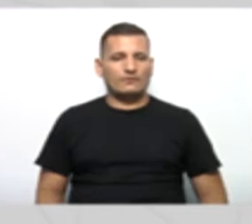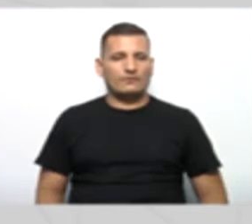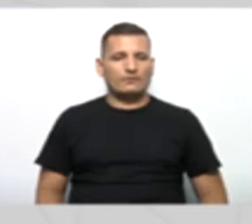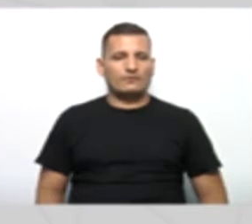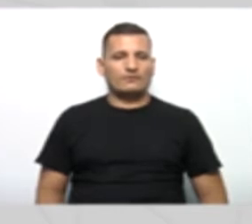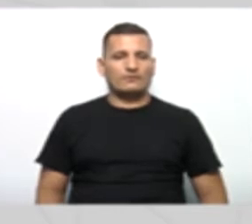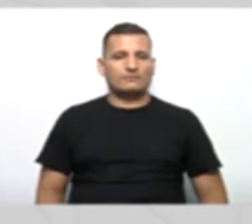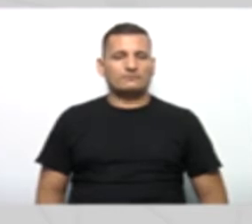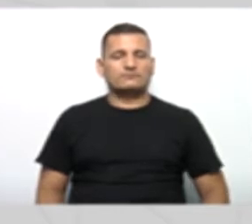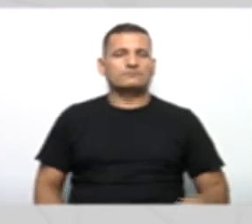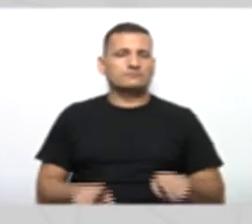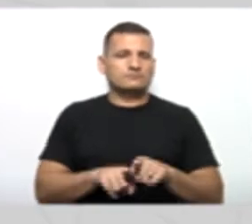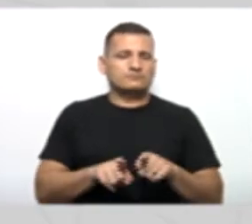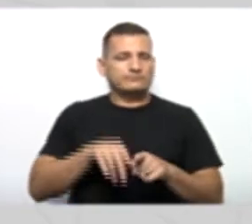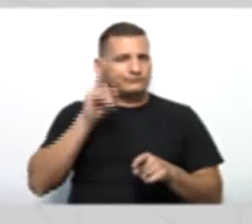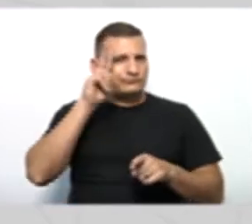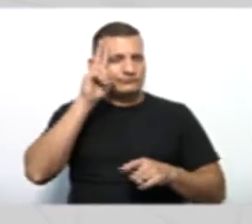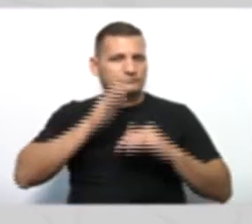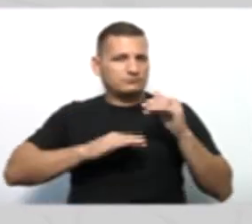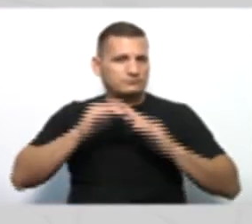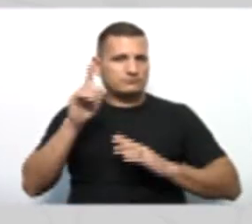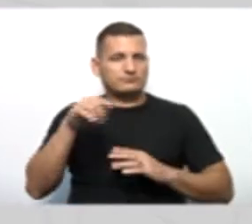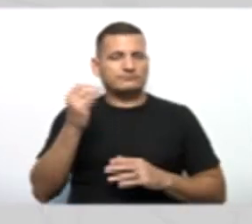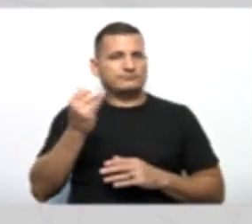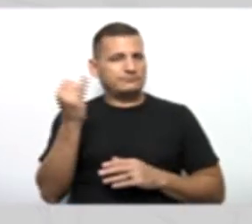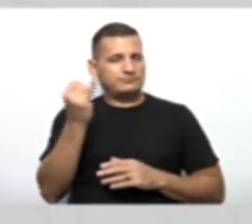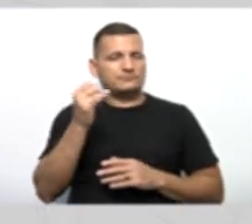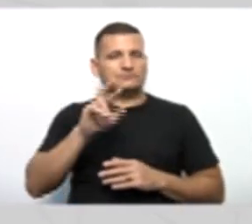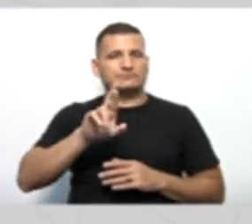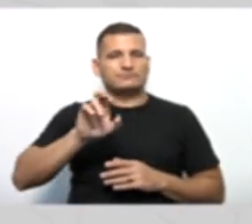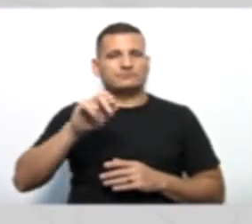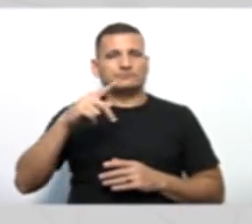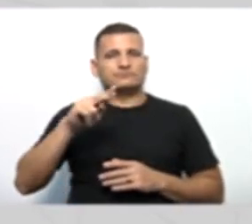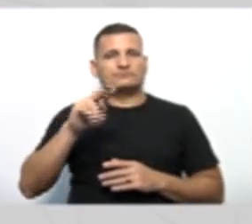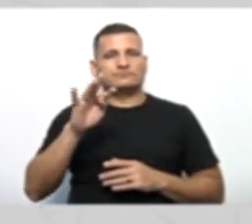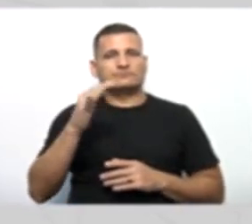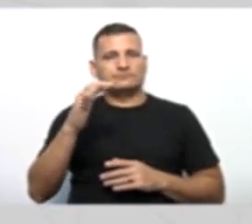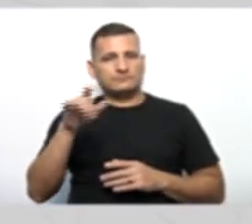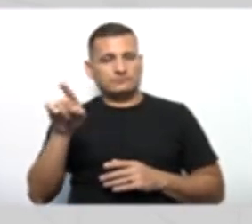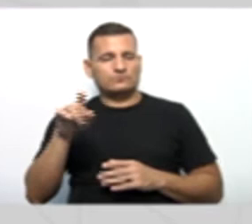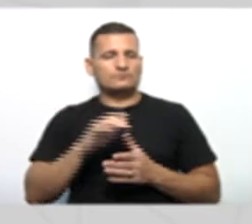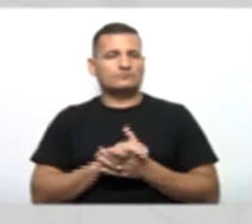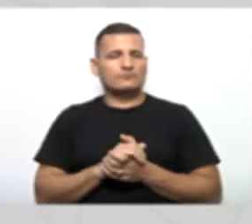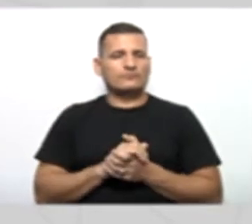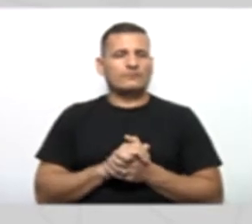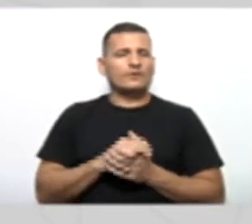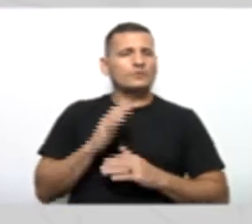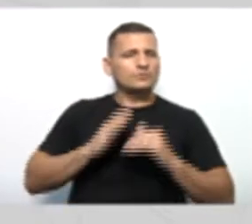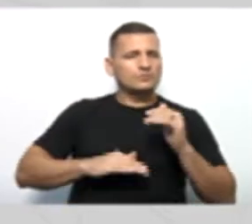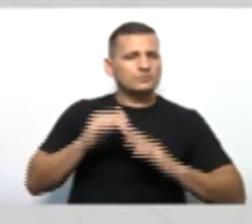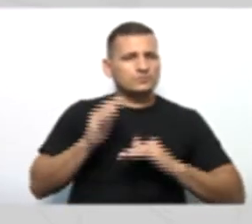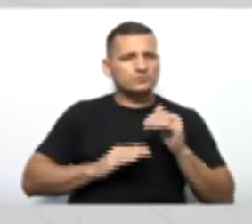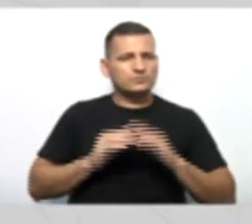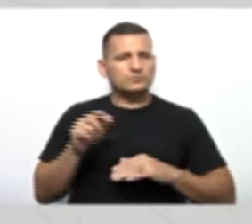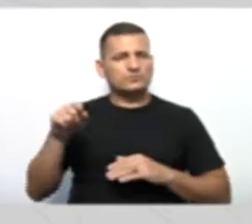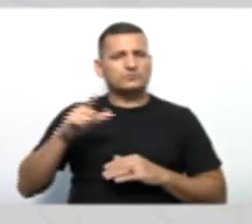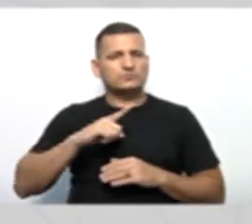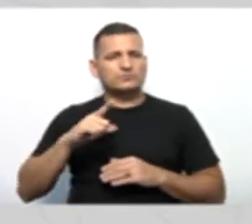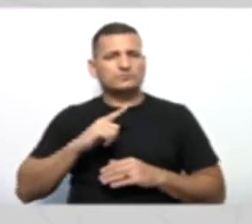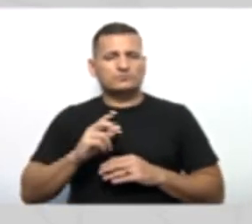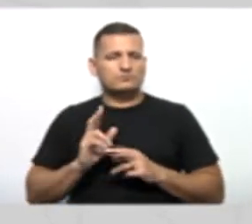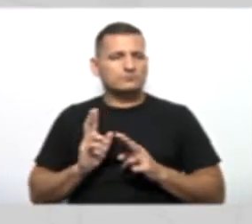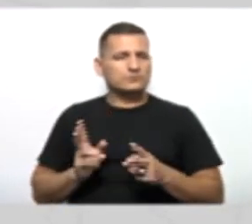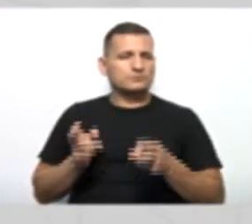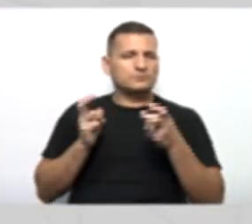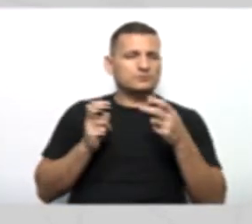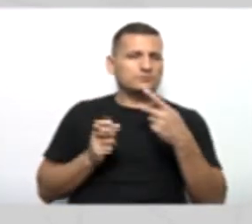reputação profissional algo também extremamente importante é que o patrimônio de um profissional e a construído também da percepção que